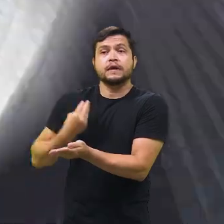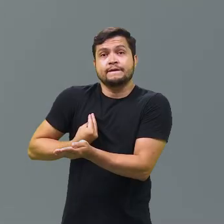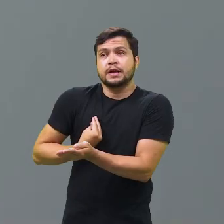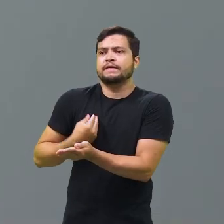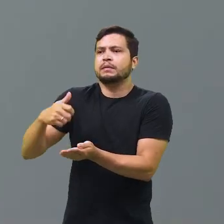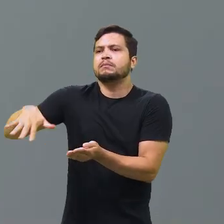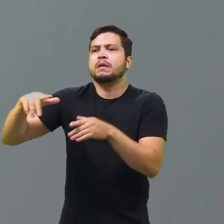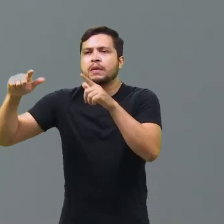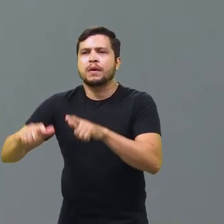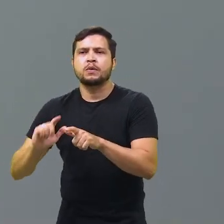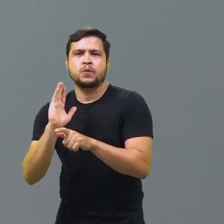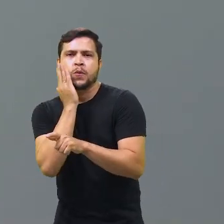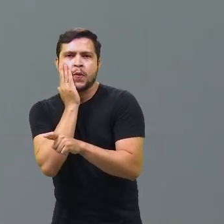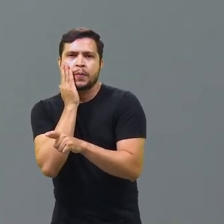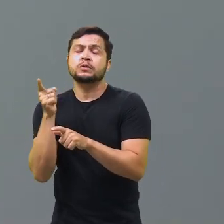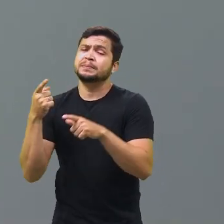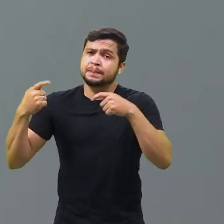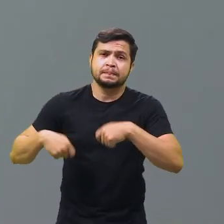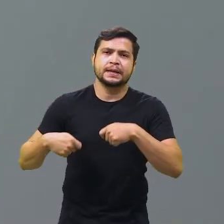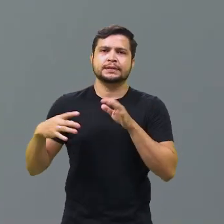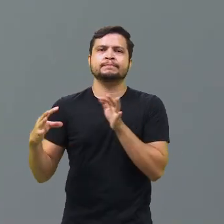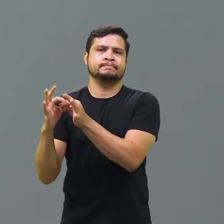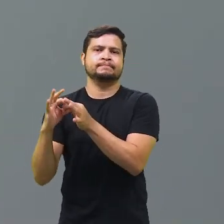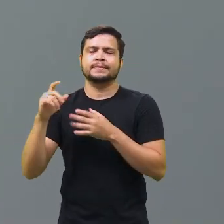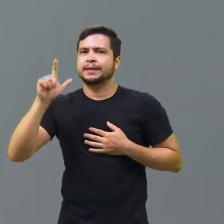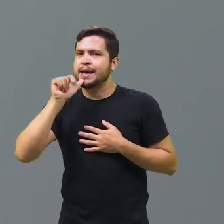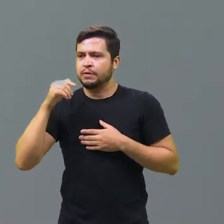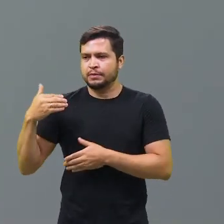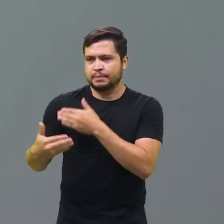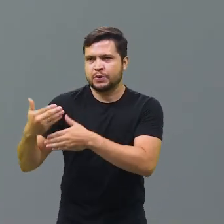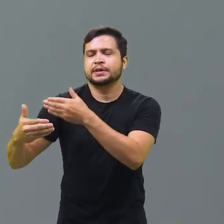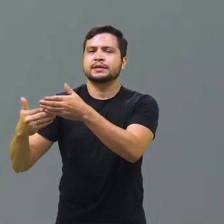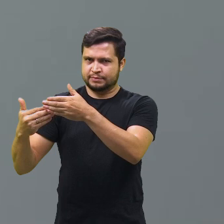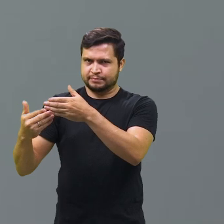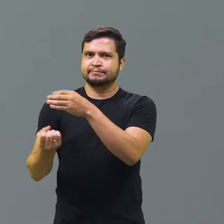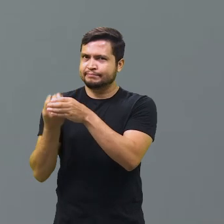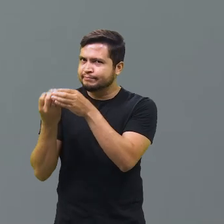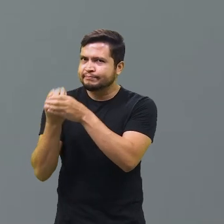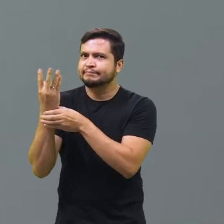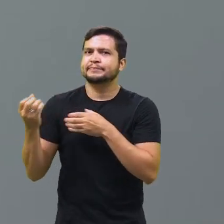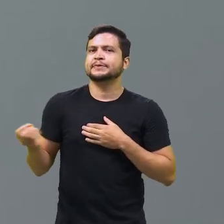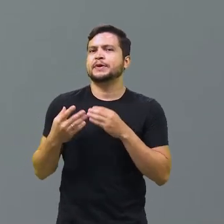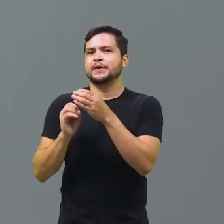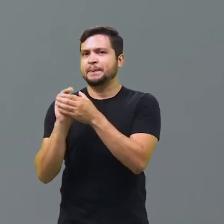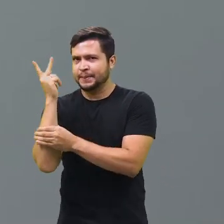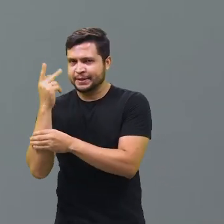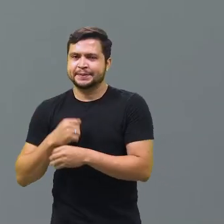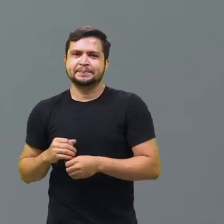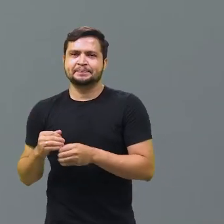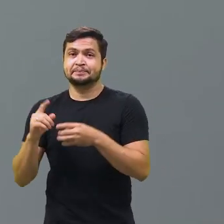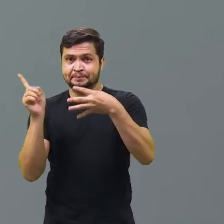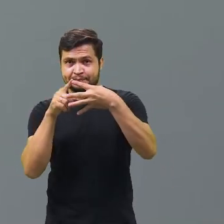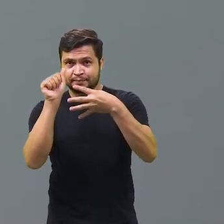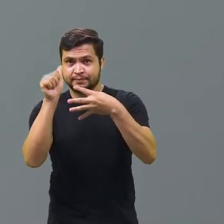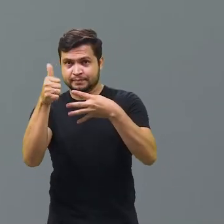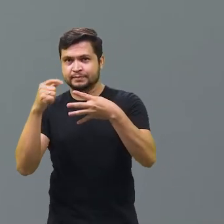úmidos, né? E tem uma forte dependência de água no seu processo reprodutivo. Partindo das